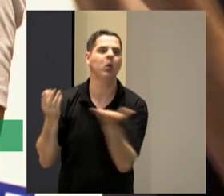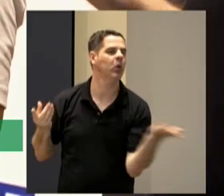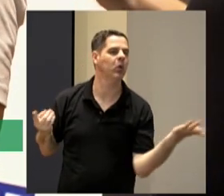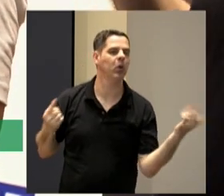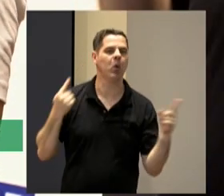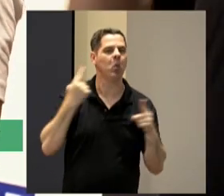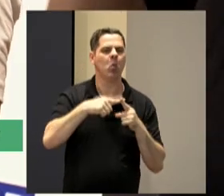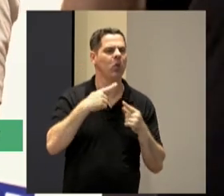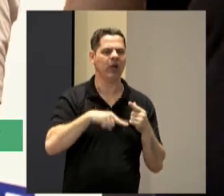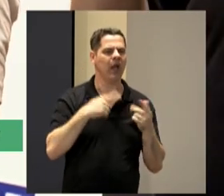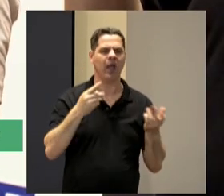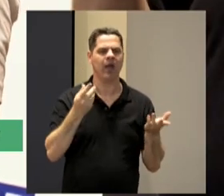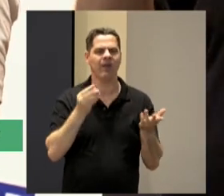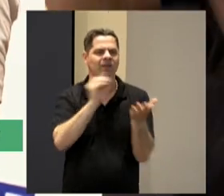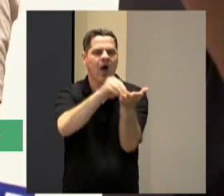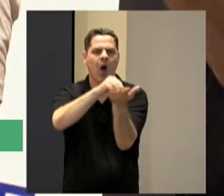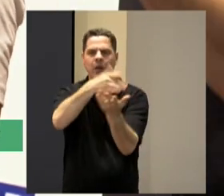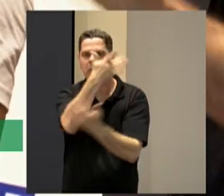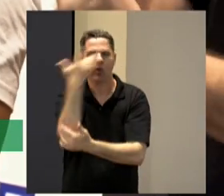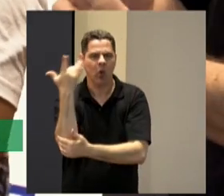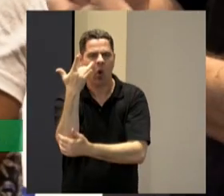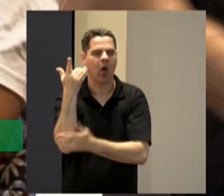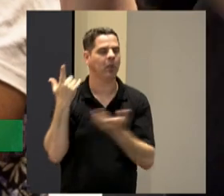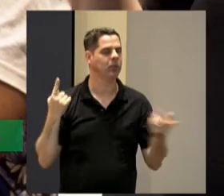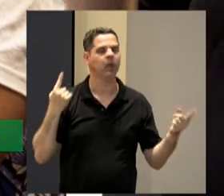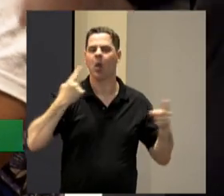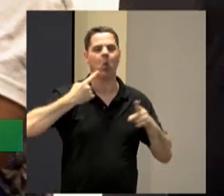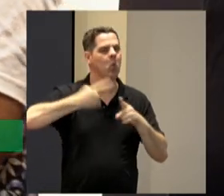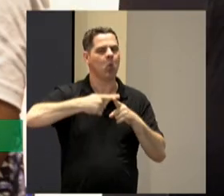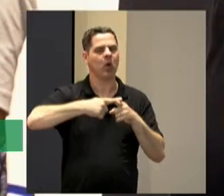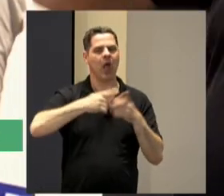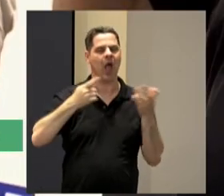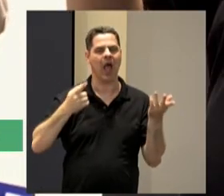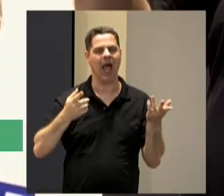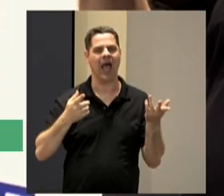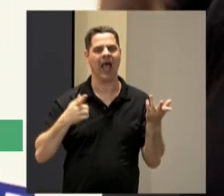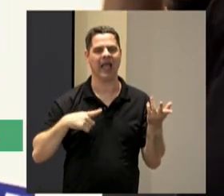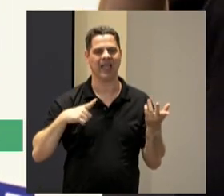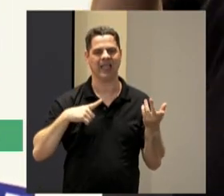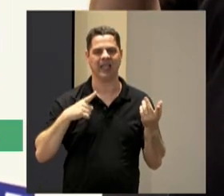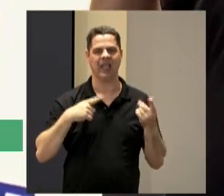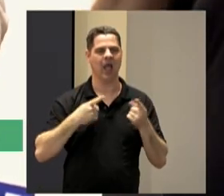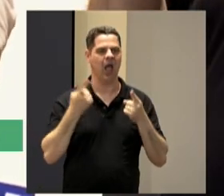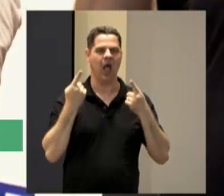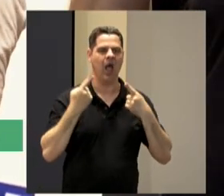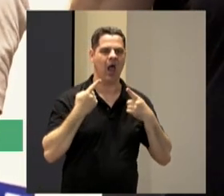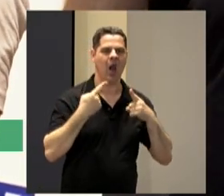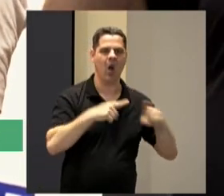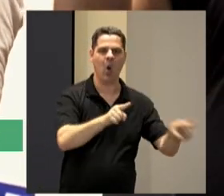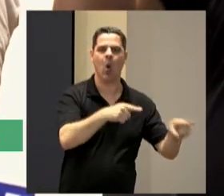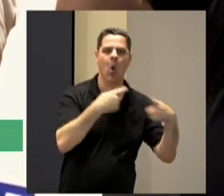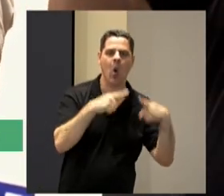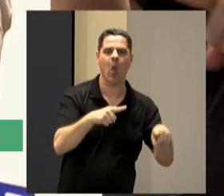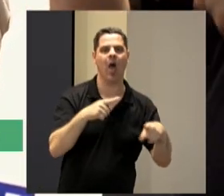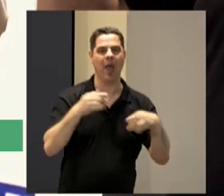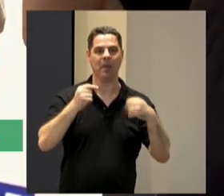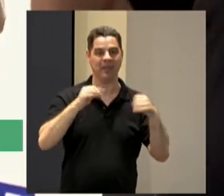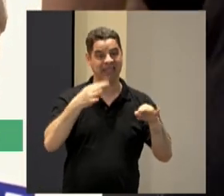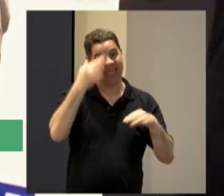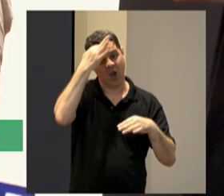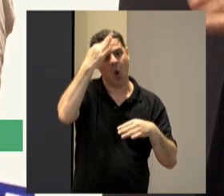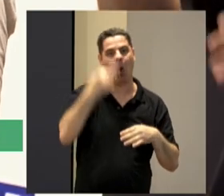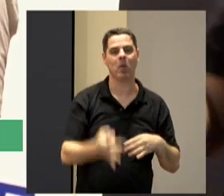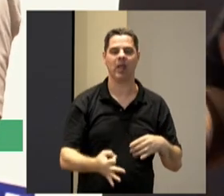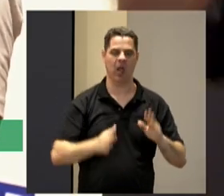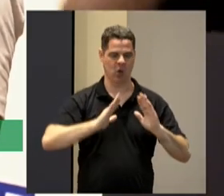Por que temos ausências? Por que ainda precisamos desafiar o professor a fazê-lo entender que